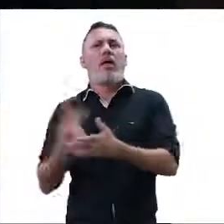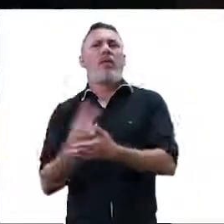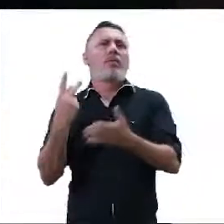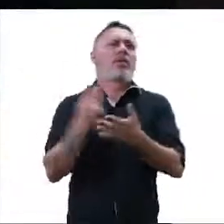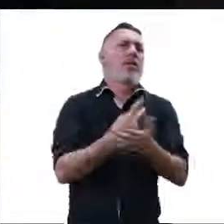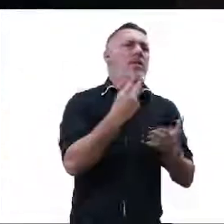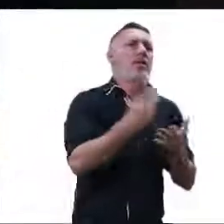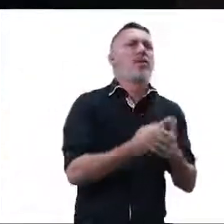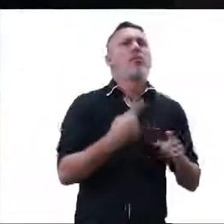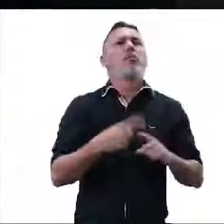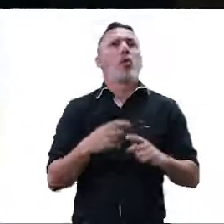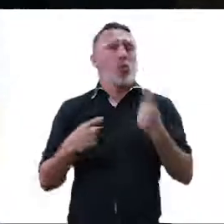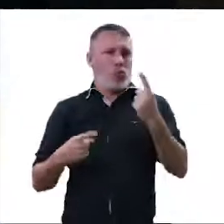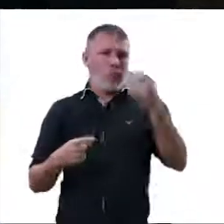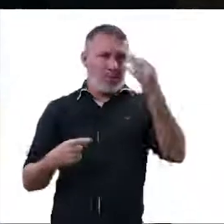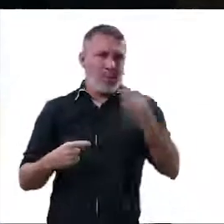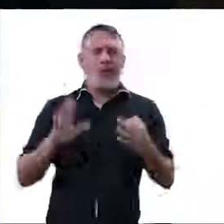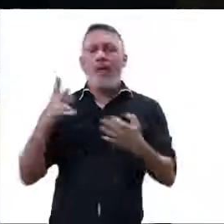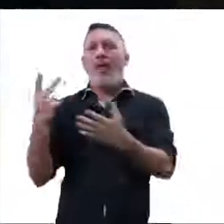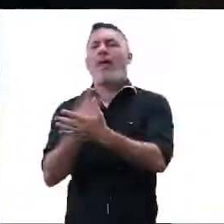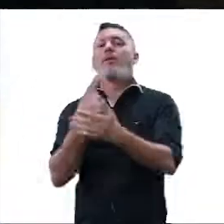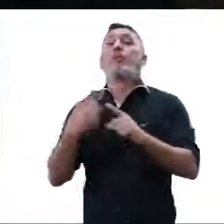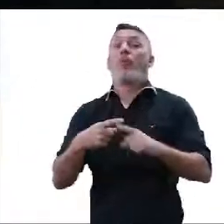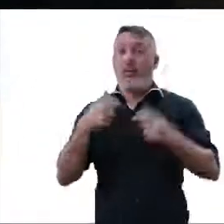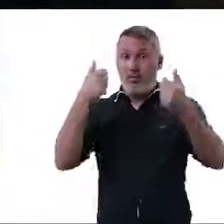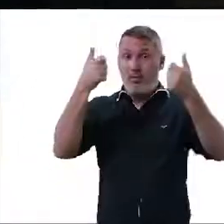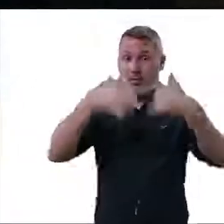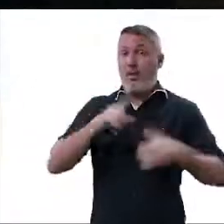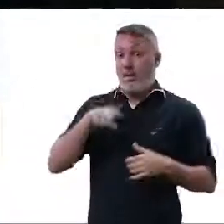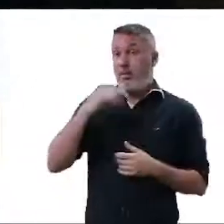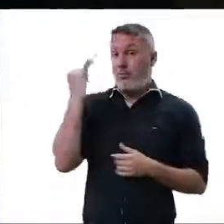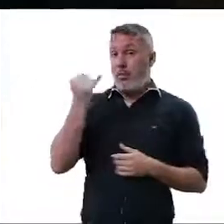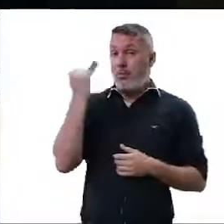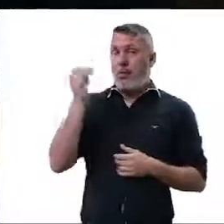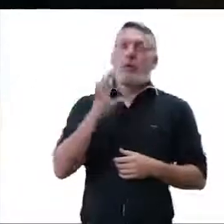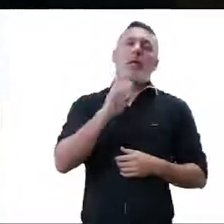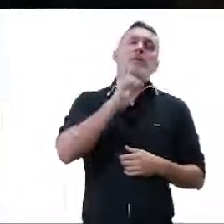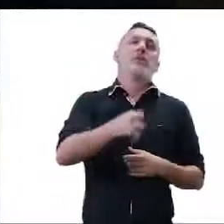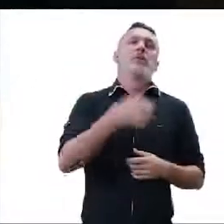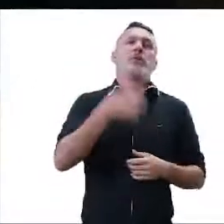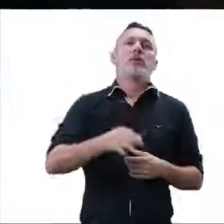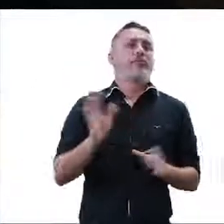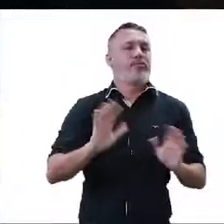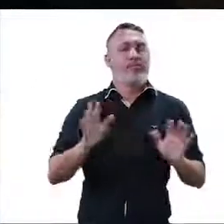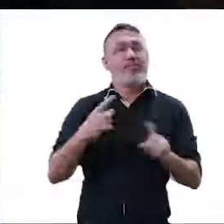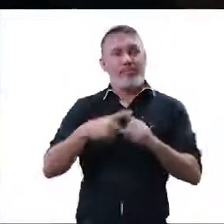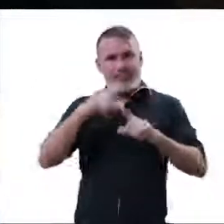E isso é importante, por quê? Porque muitas vezes os alunos, né, os